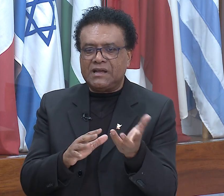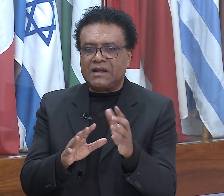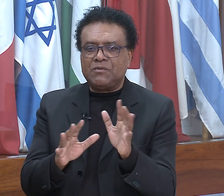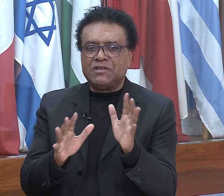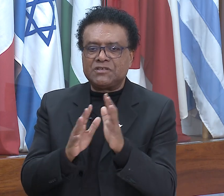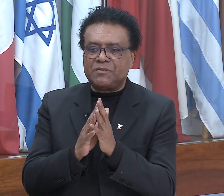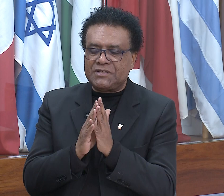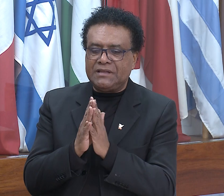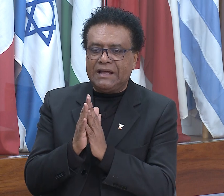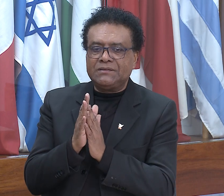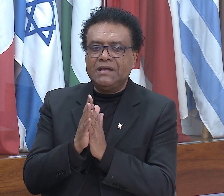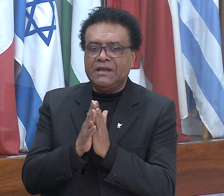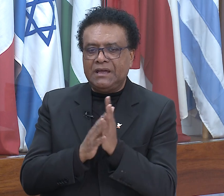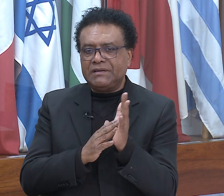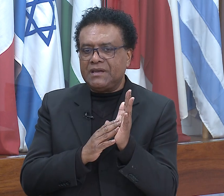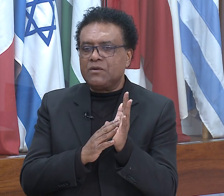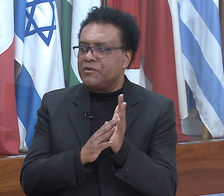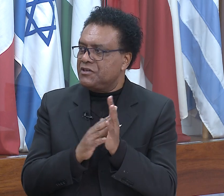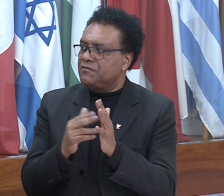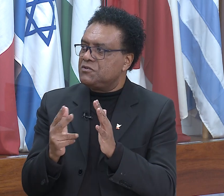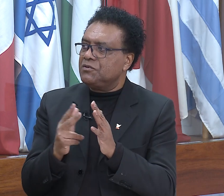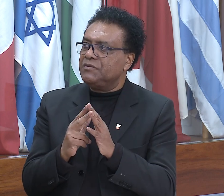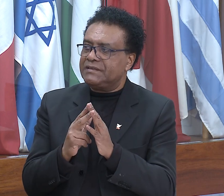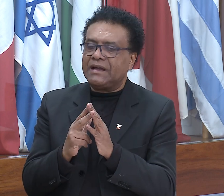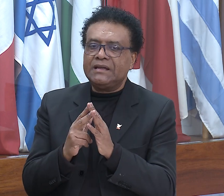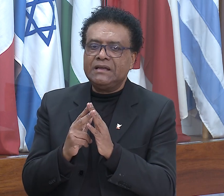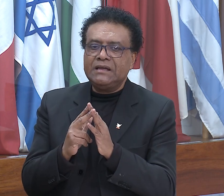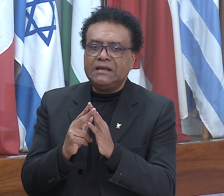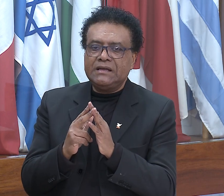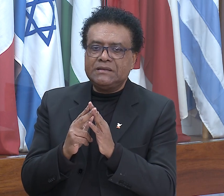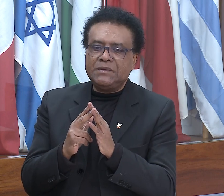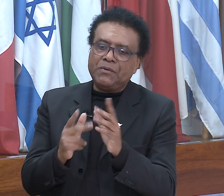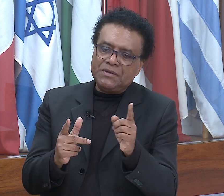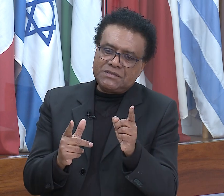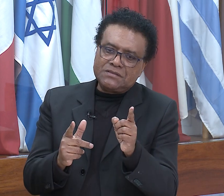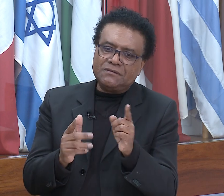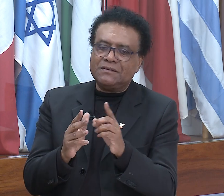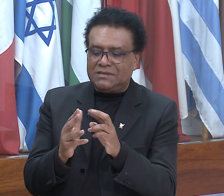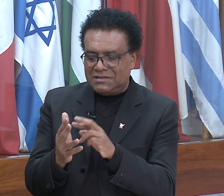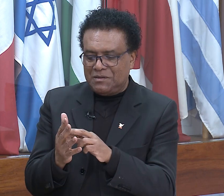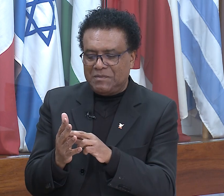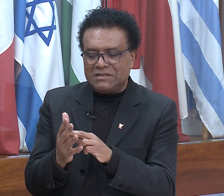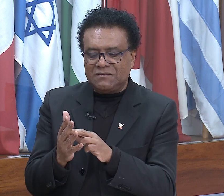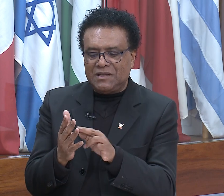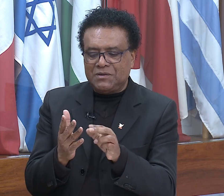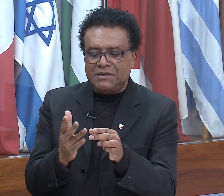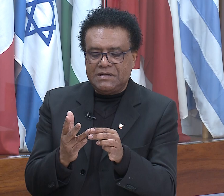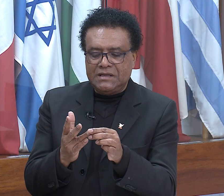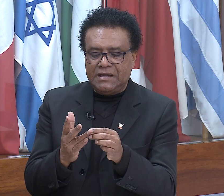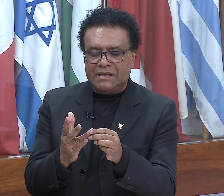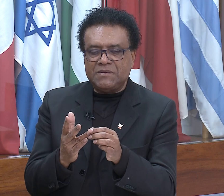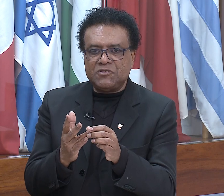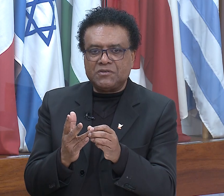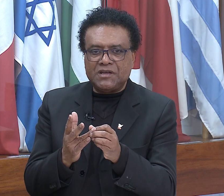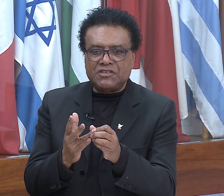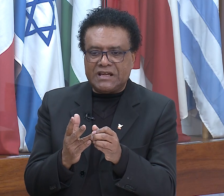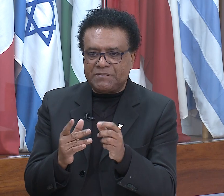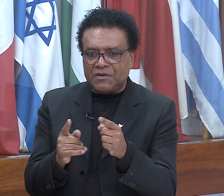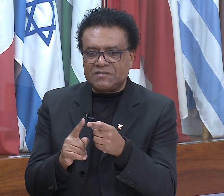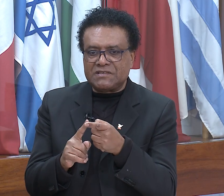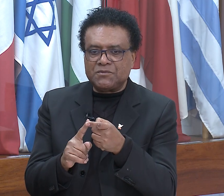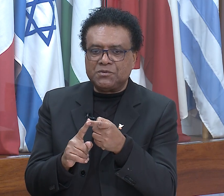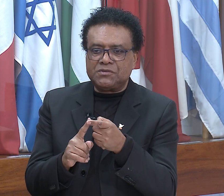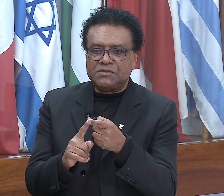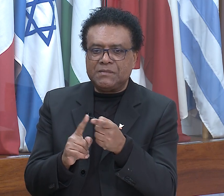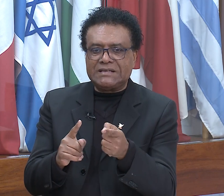ajustes e acabou deixando o projeto de lado eu entrei com o projeto foi o segundo a entrar depois terceiro passo o vereador me pediu que